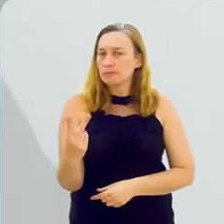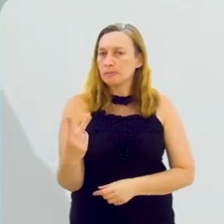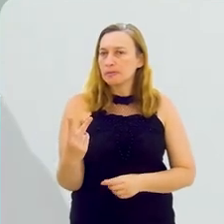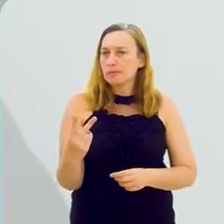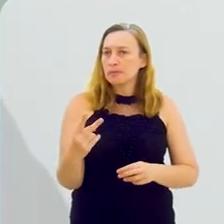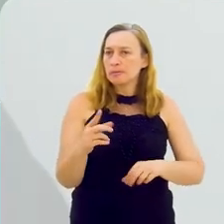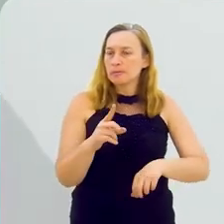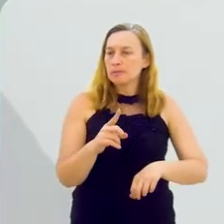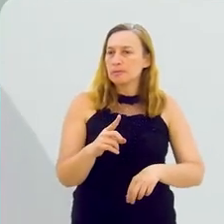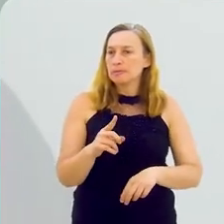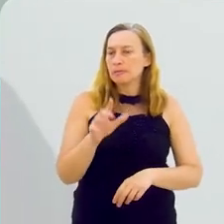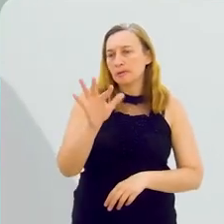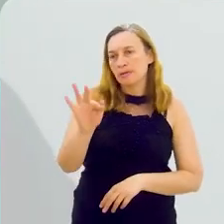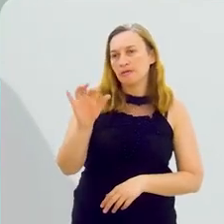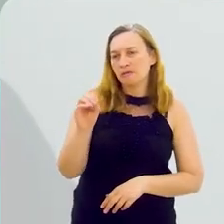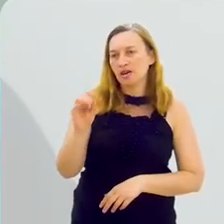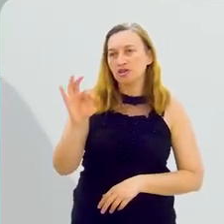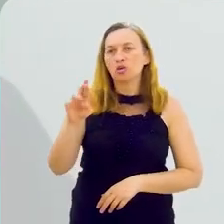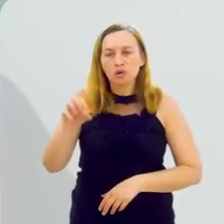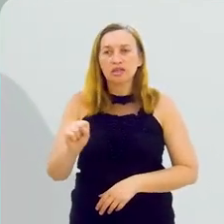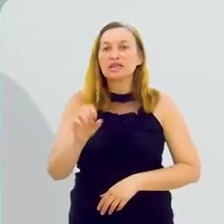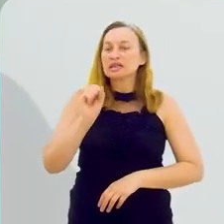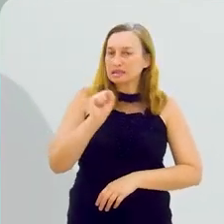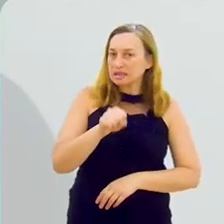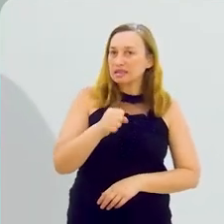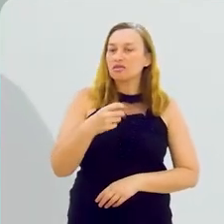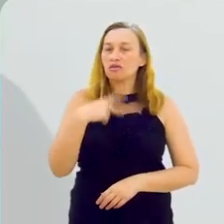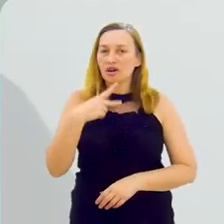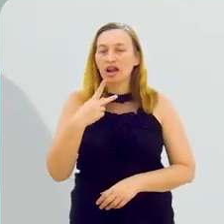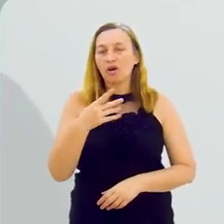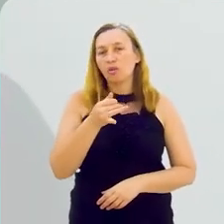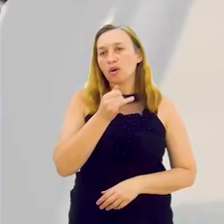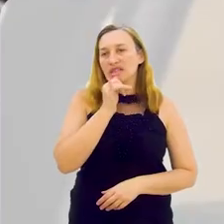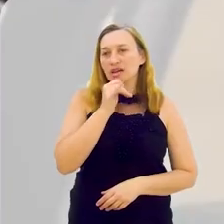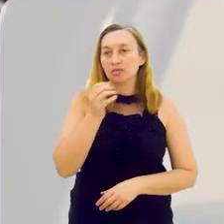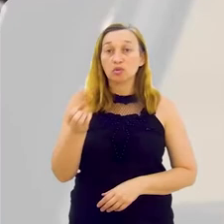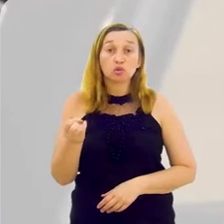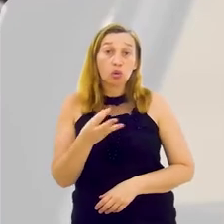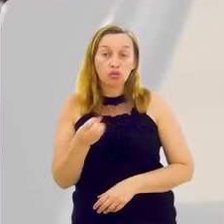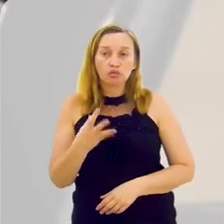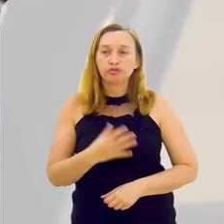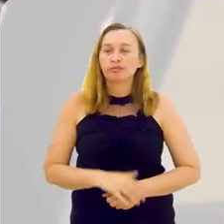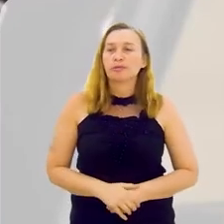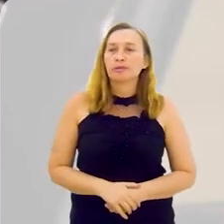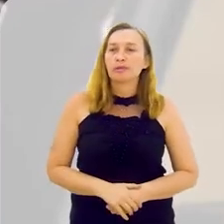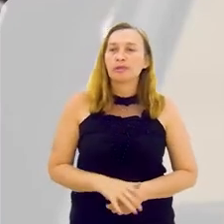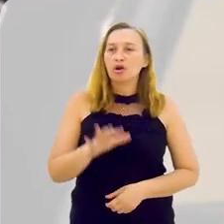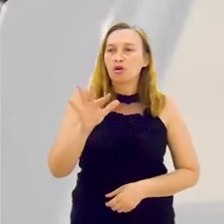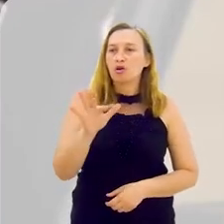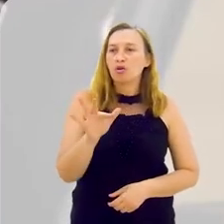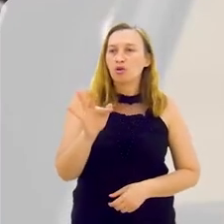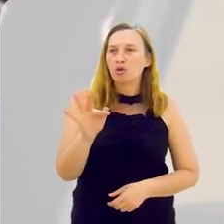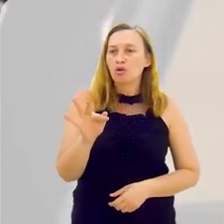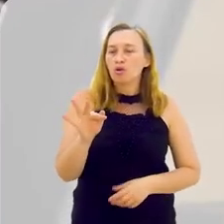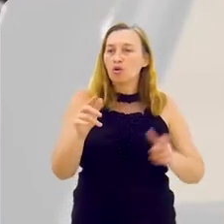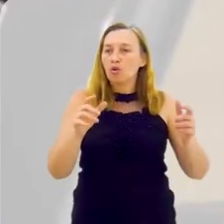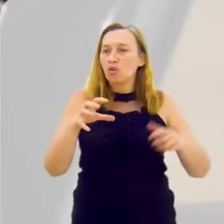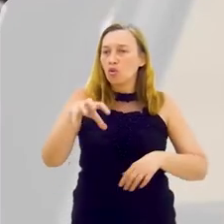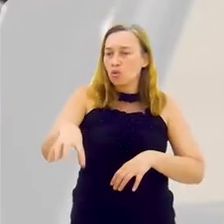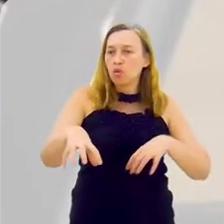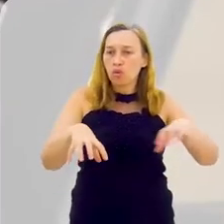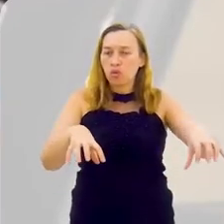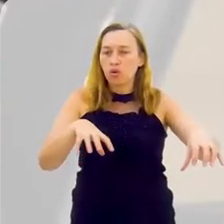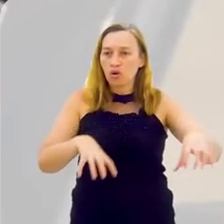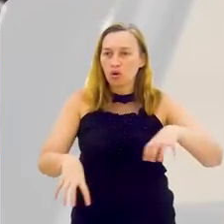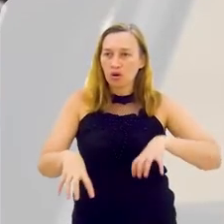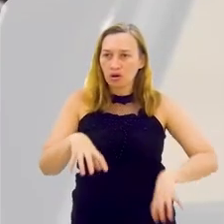para o crescimento desses dois fatores? Sim, vou falar um exemplo assim, que é extremamente recente, né? A questão